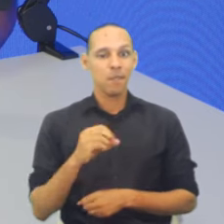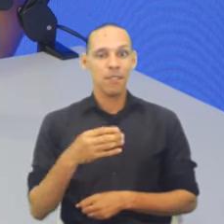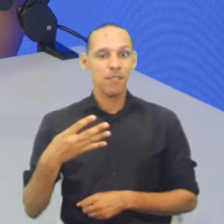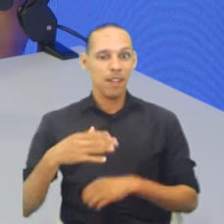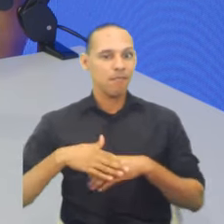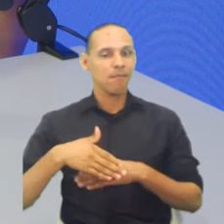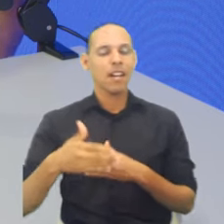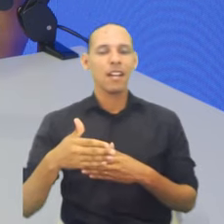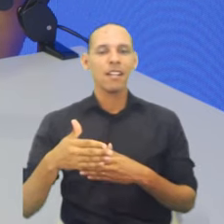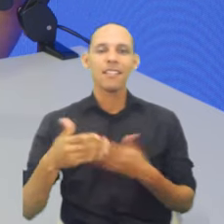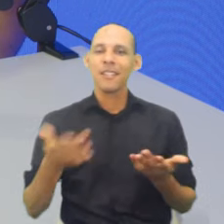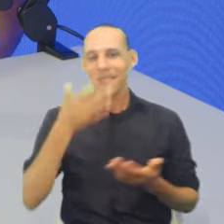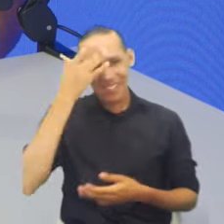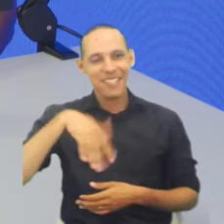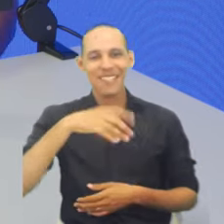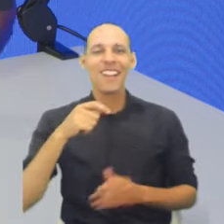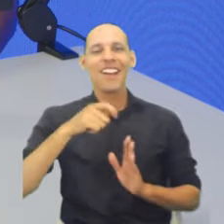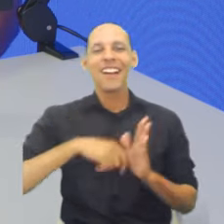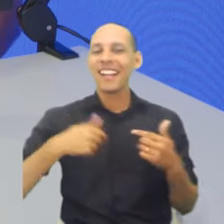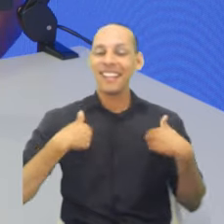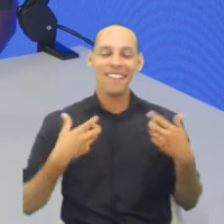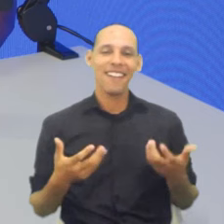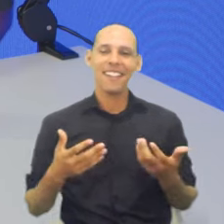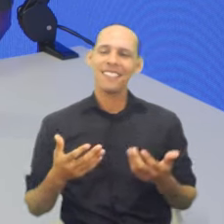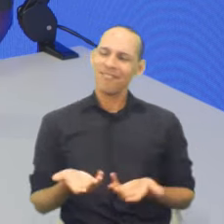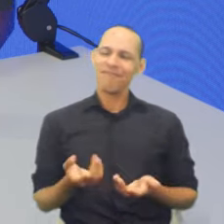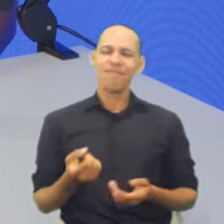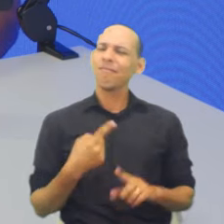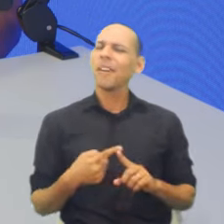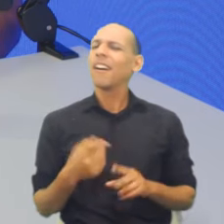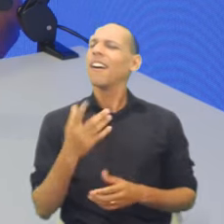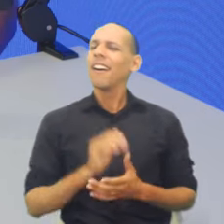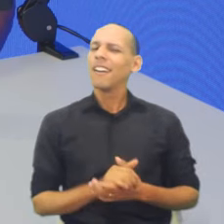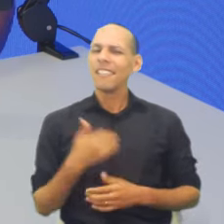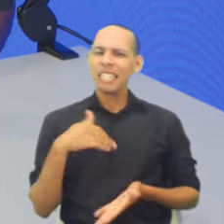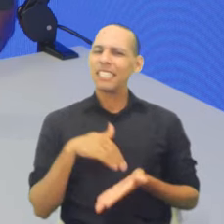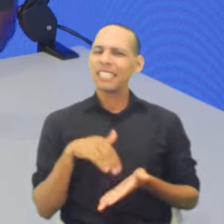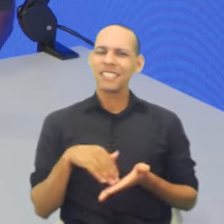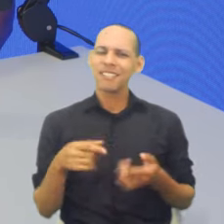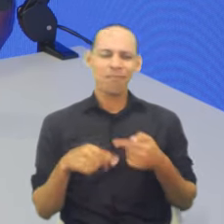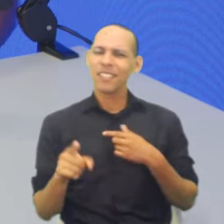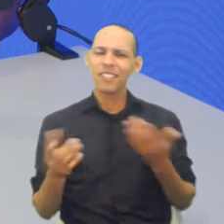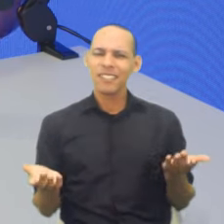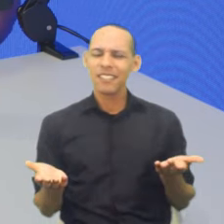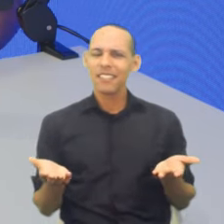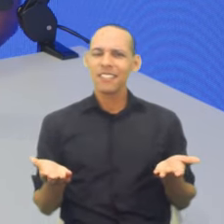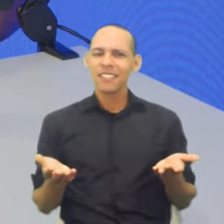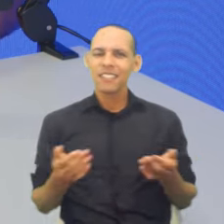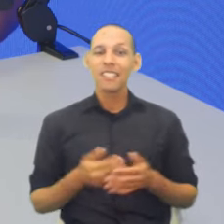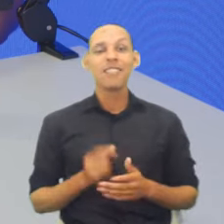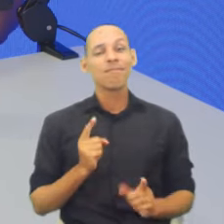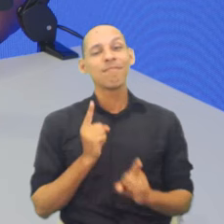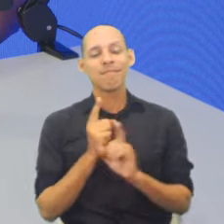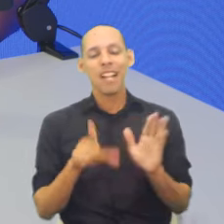eu povo queria me contratar viem trabalhar aqui e eu falava Nossa por que que você quer me contratar para secretária eu não combino com essa profissão aí descobri a